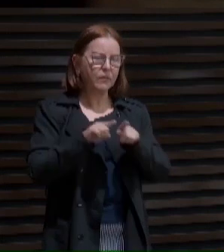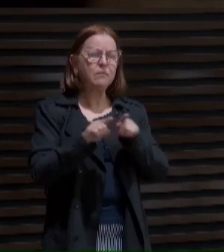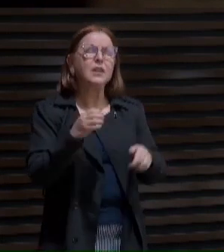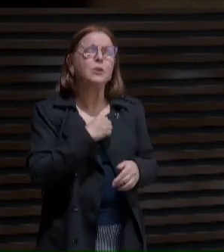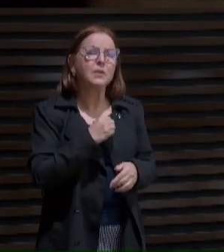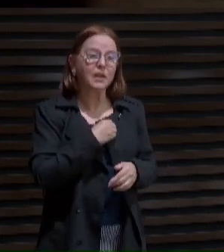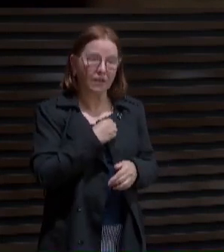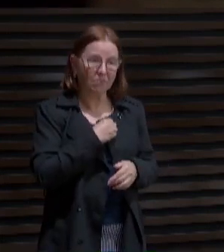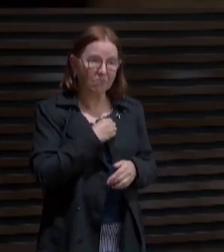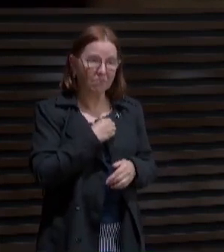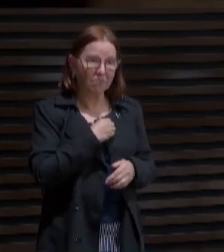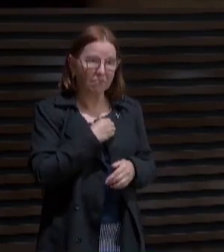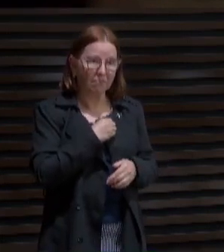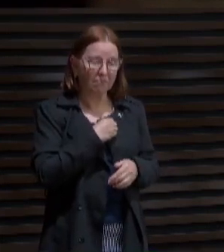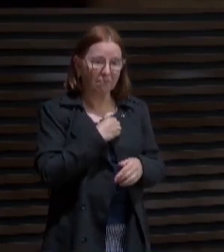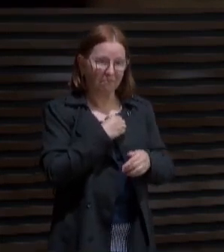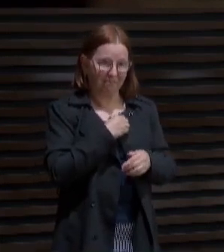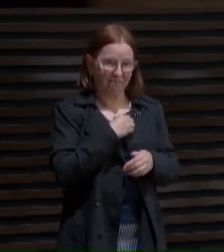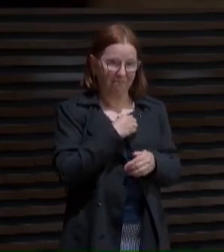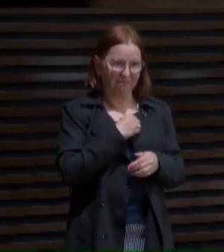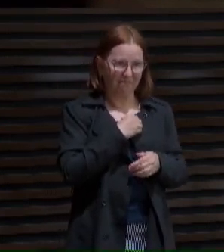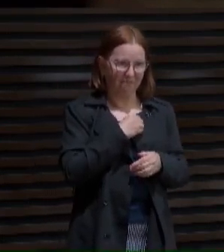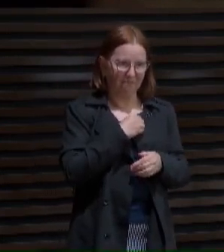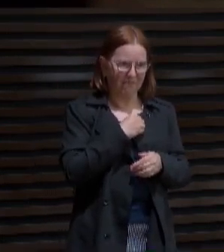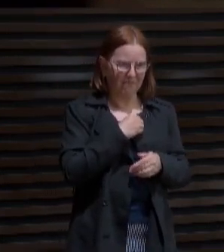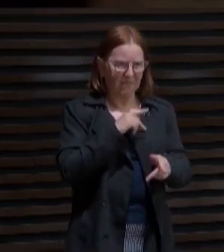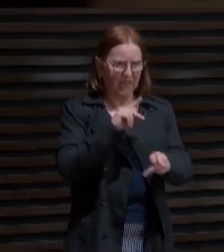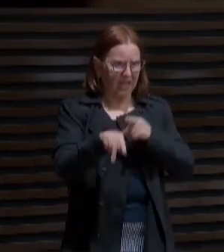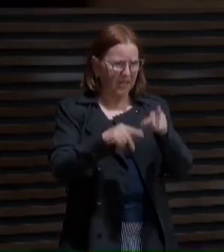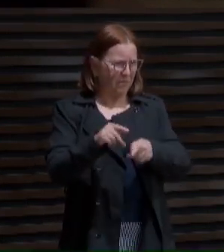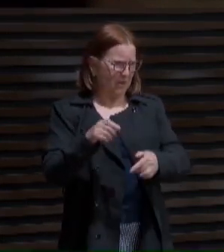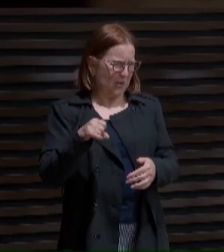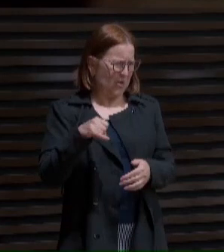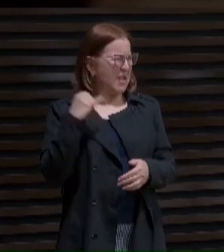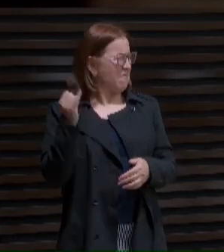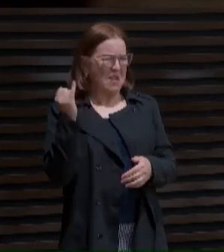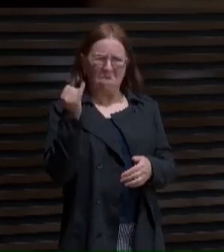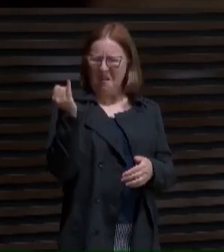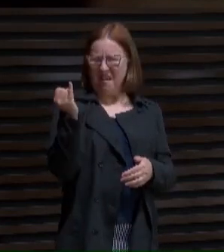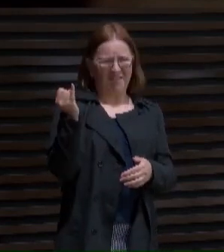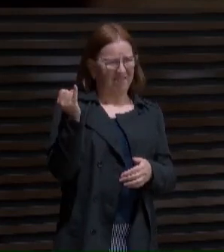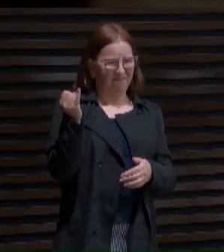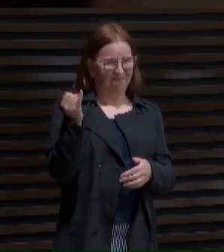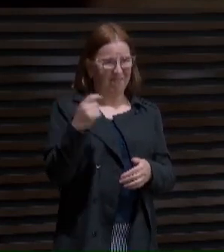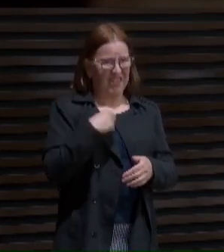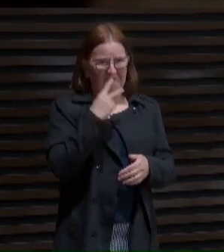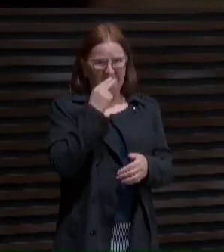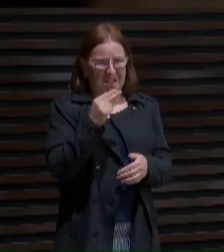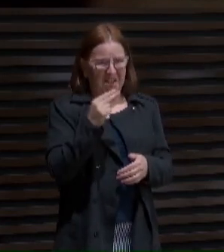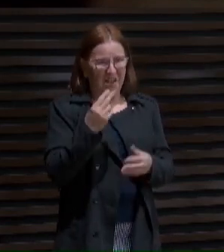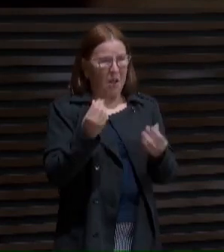pecado? Será que ele está sendo levado em consideração? Eu acredito que muitas pessoas